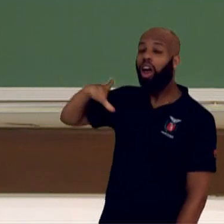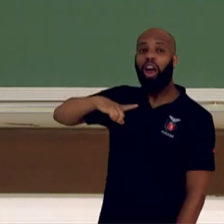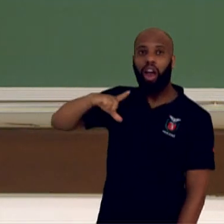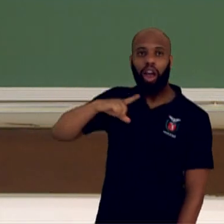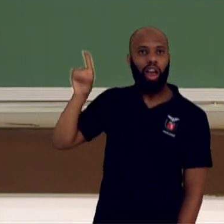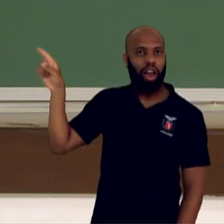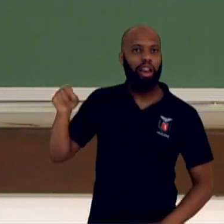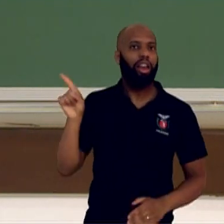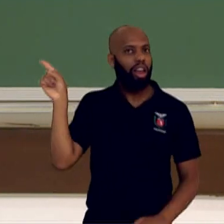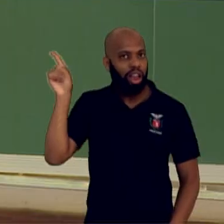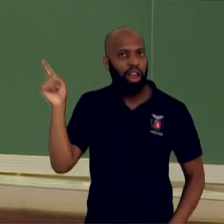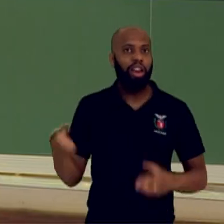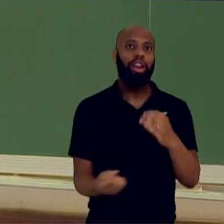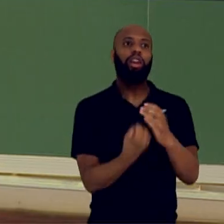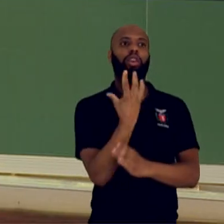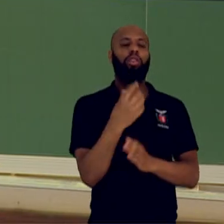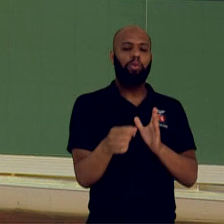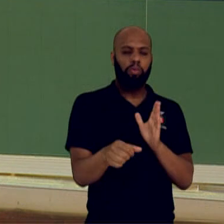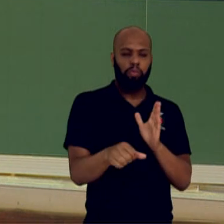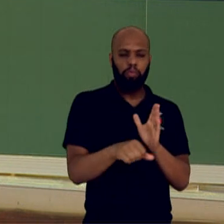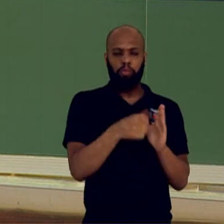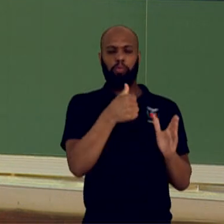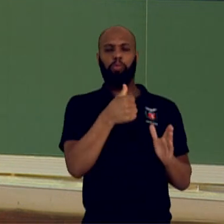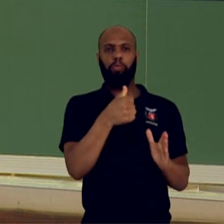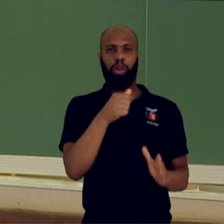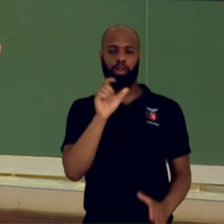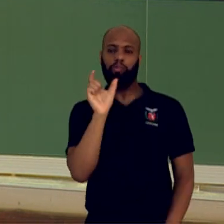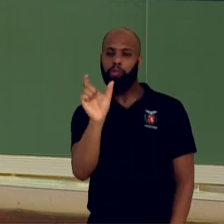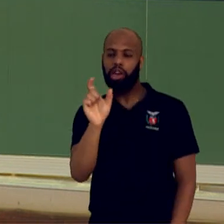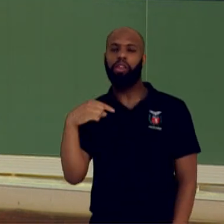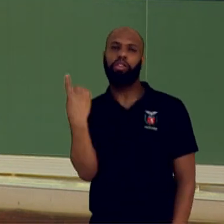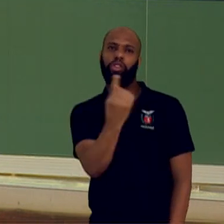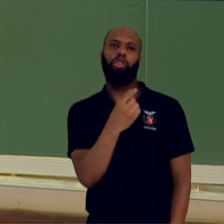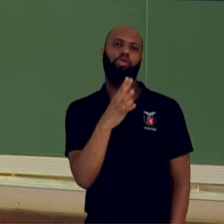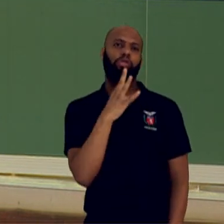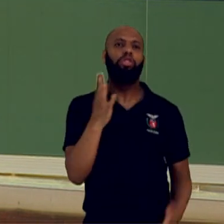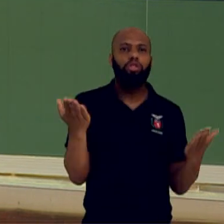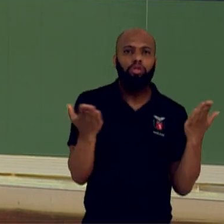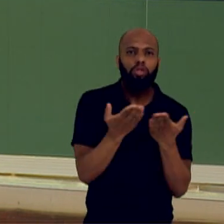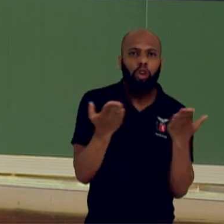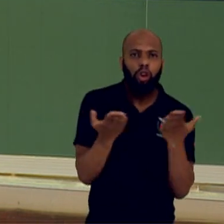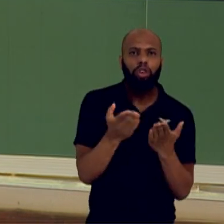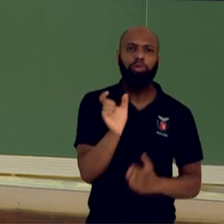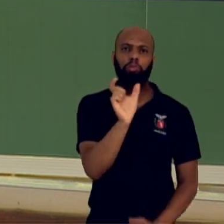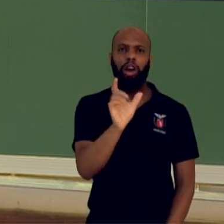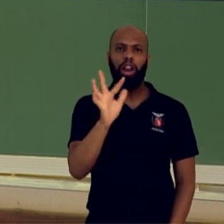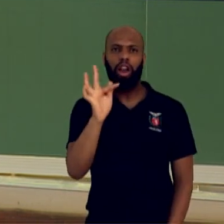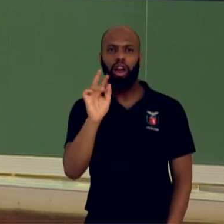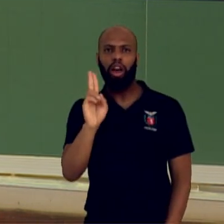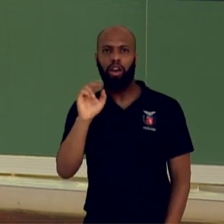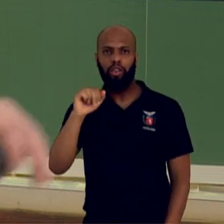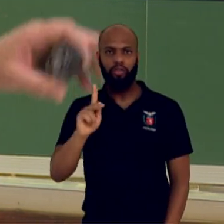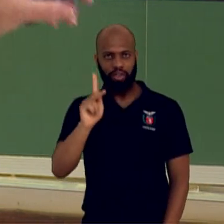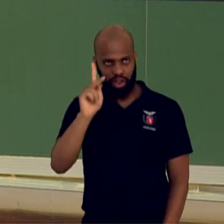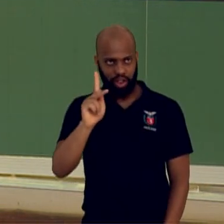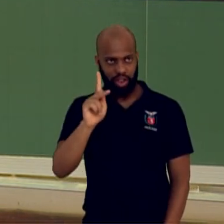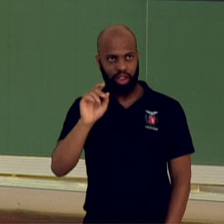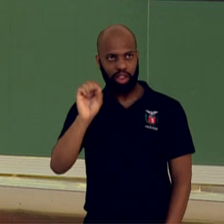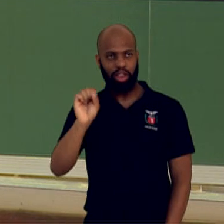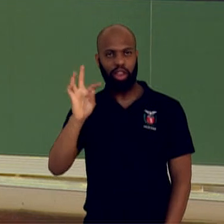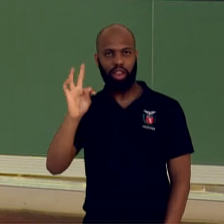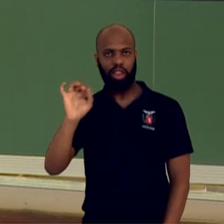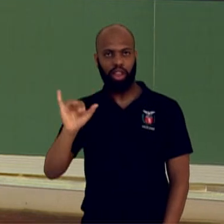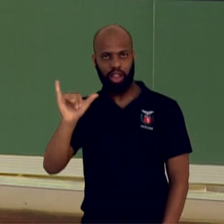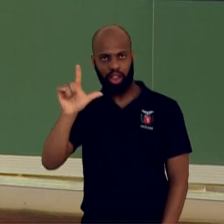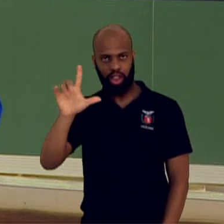foi ele que criou, primeiramente, a palavra que a gente conhece como funk hoje, né? Como funk style.